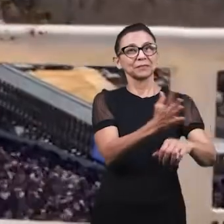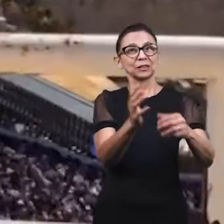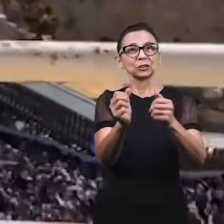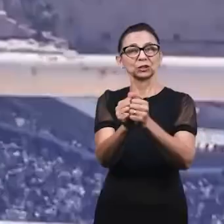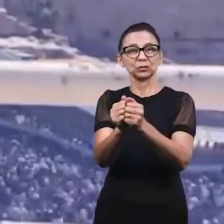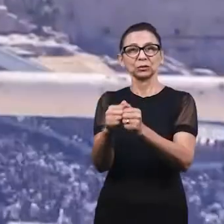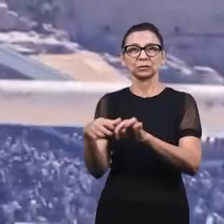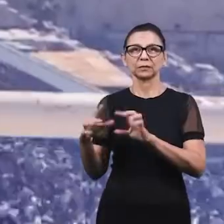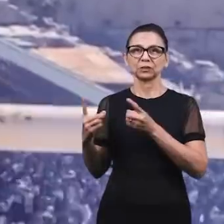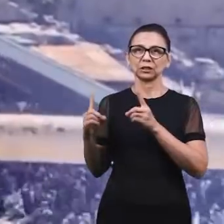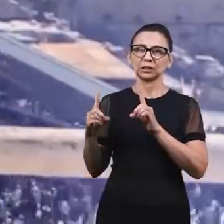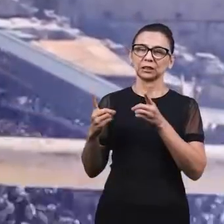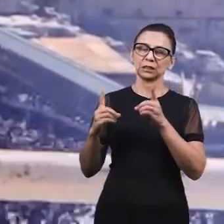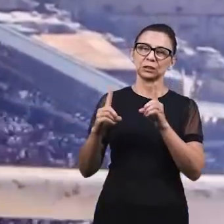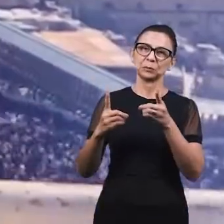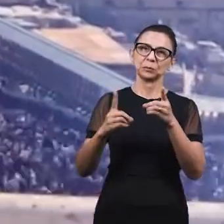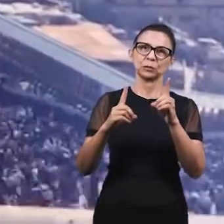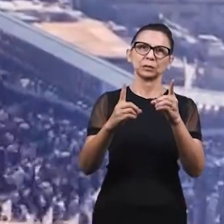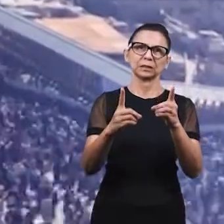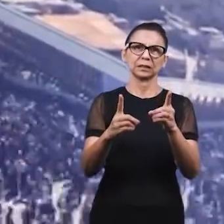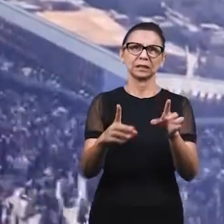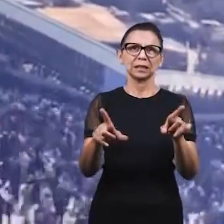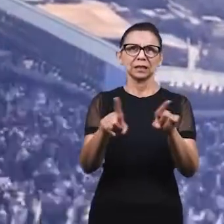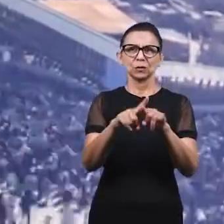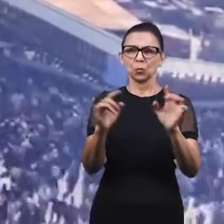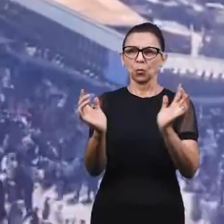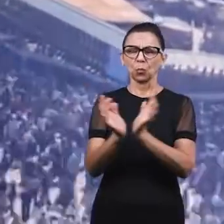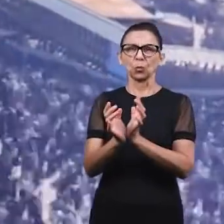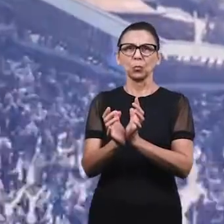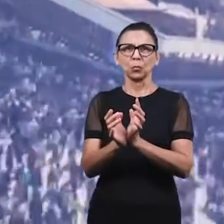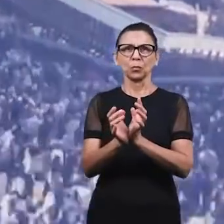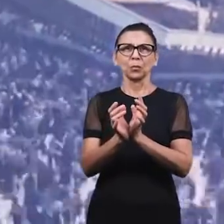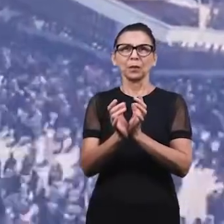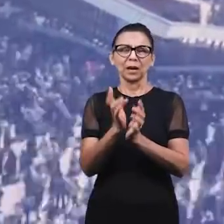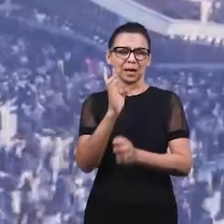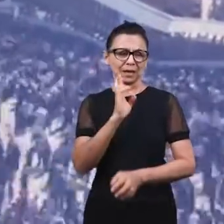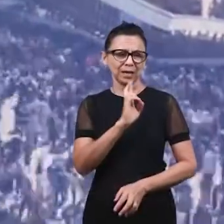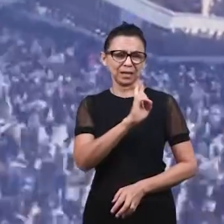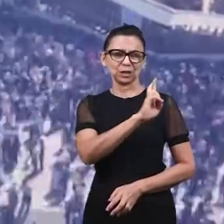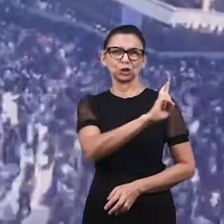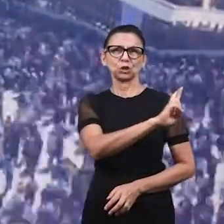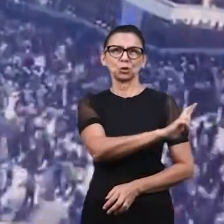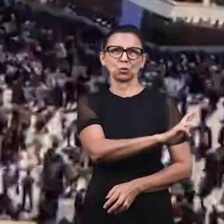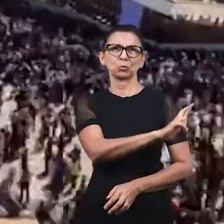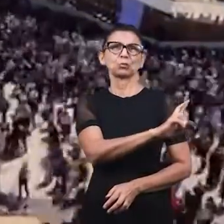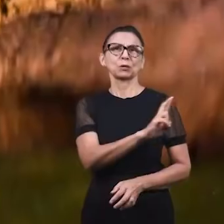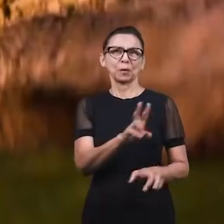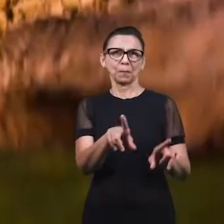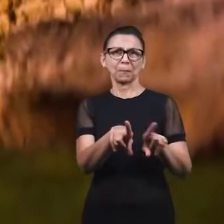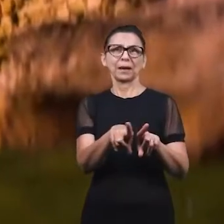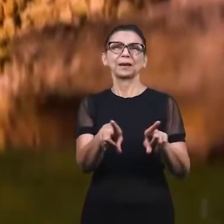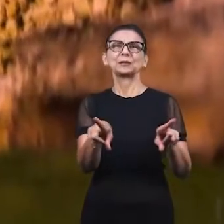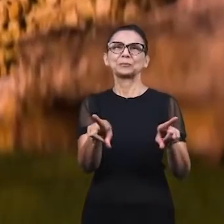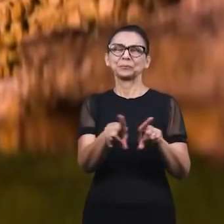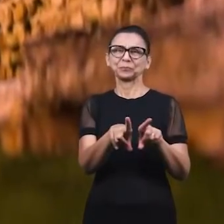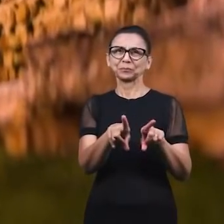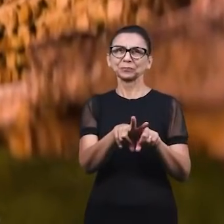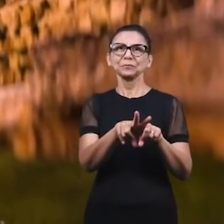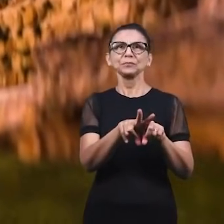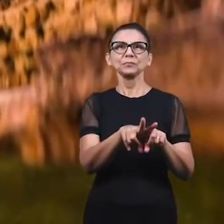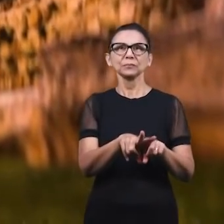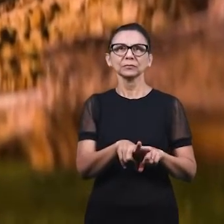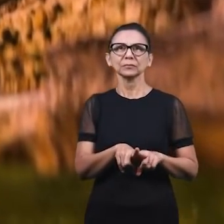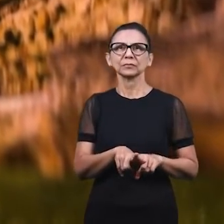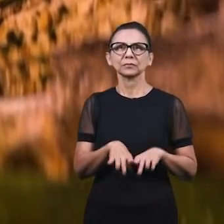Jerusalém. Com ele iam seus discípulos e os fariseus